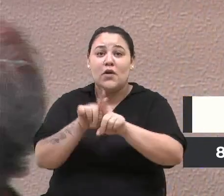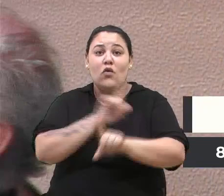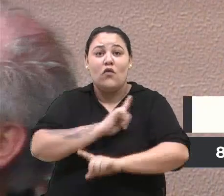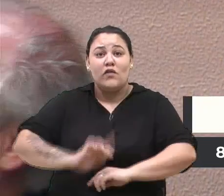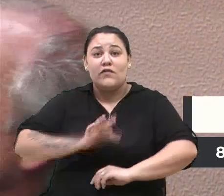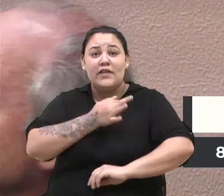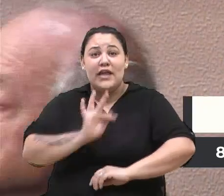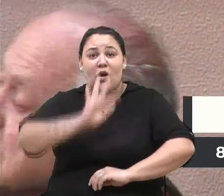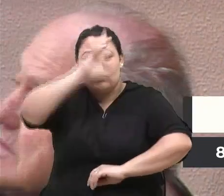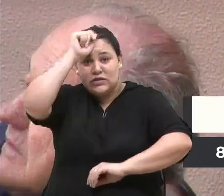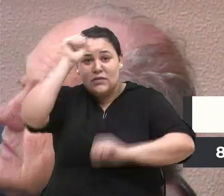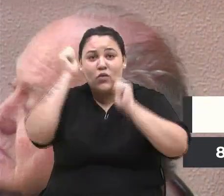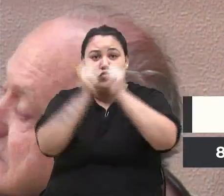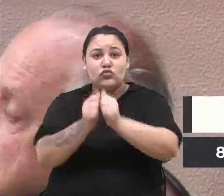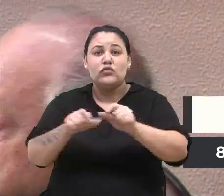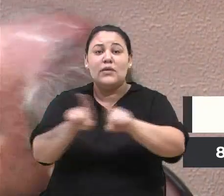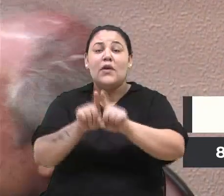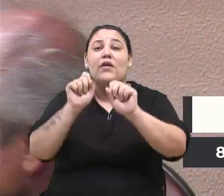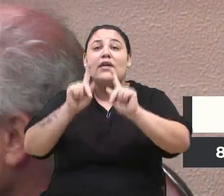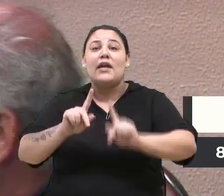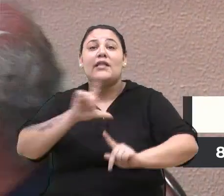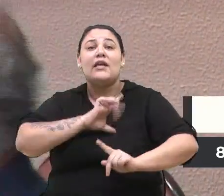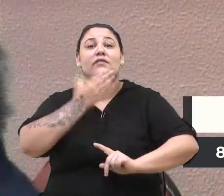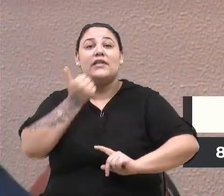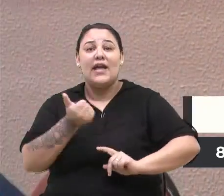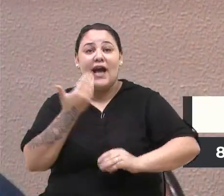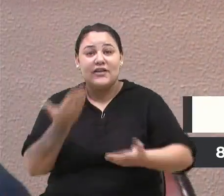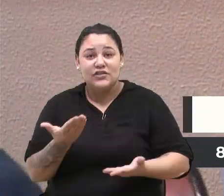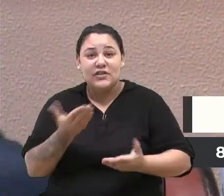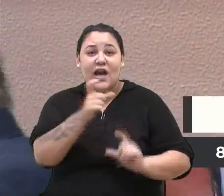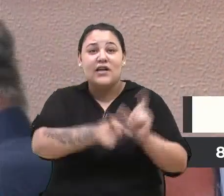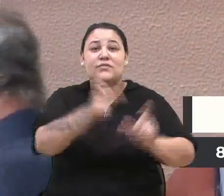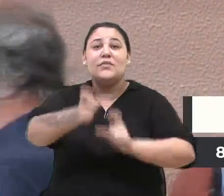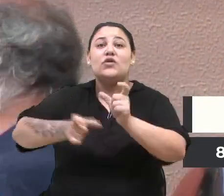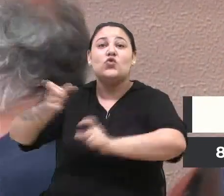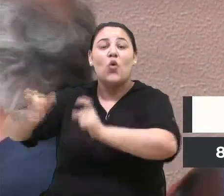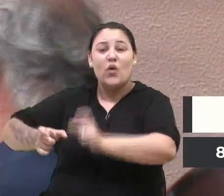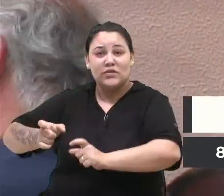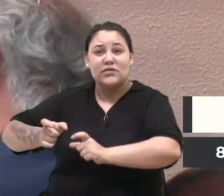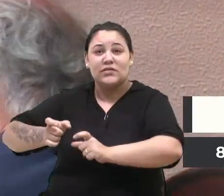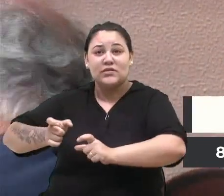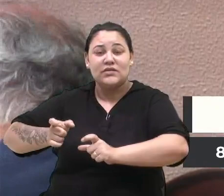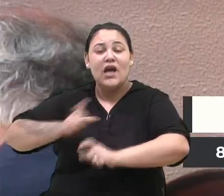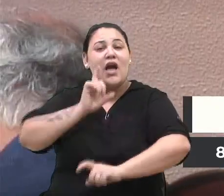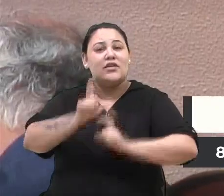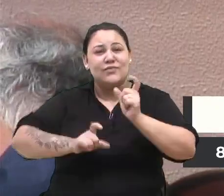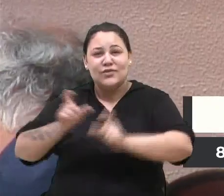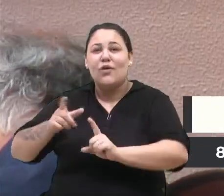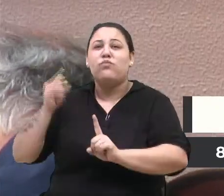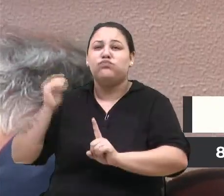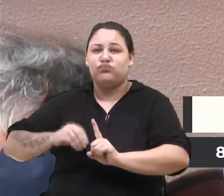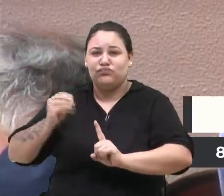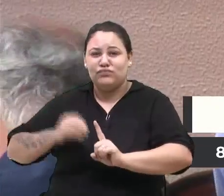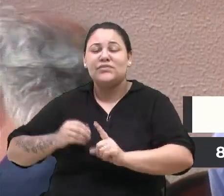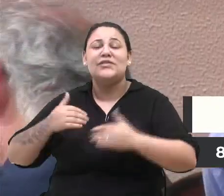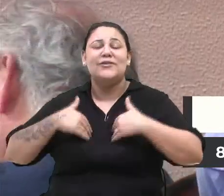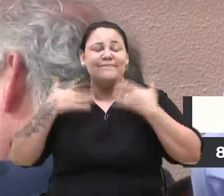municipal. Quem ganha com isso é as pessoas mais humildes. Então eu fico bastante